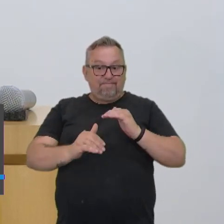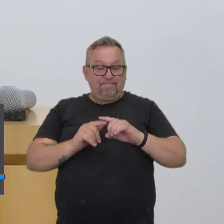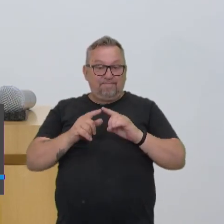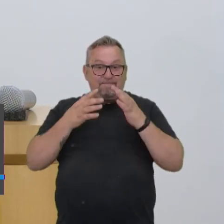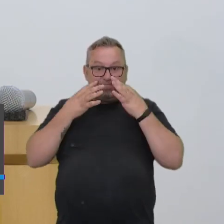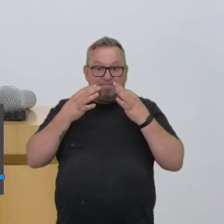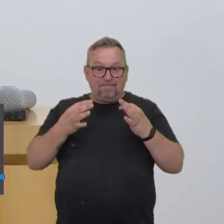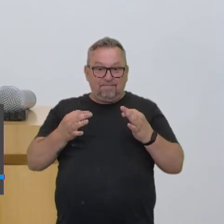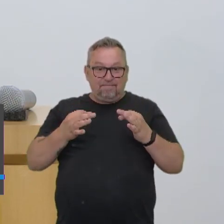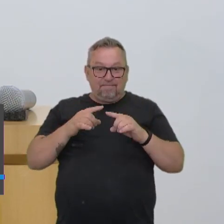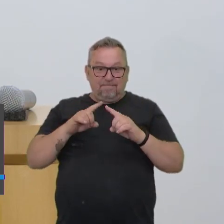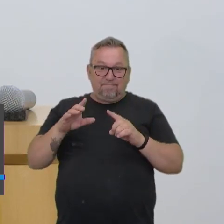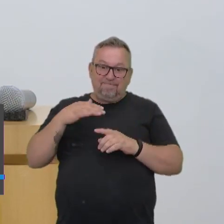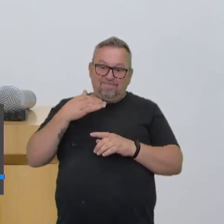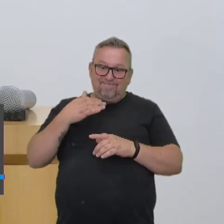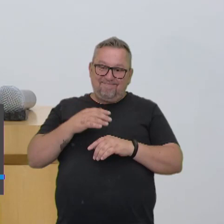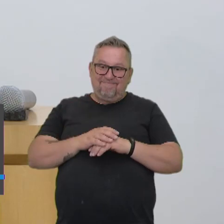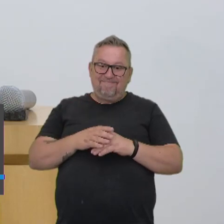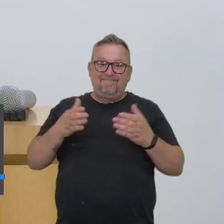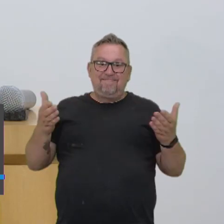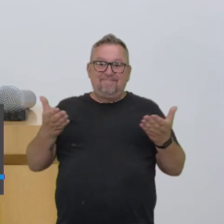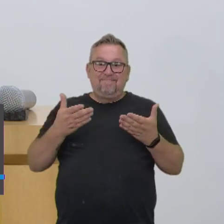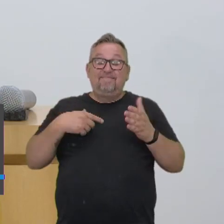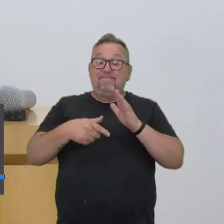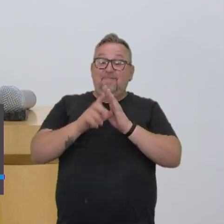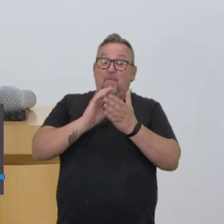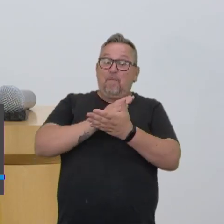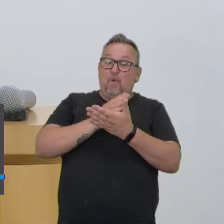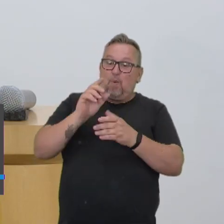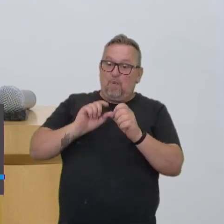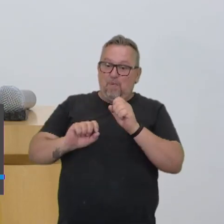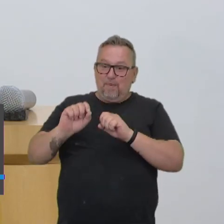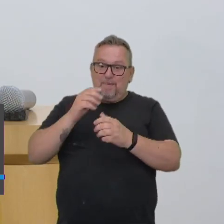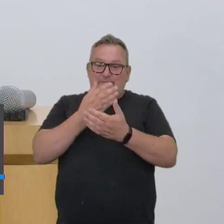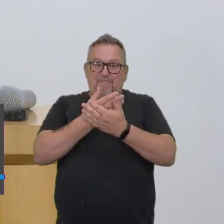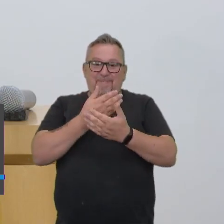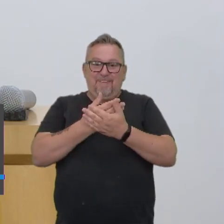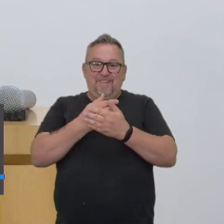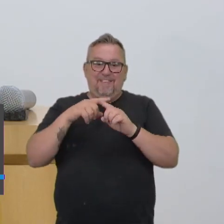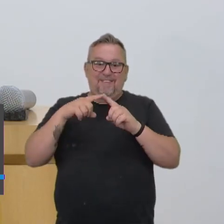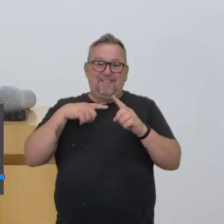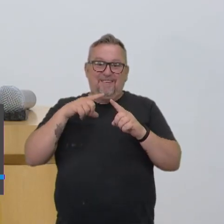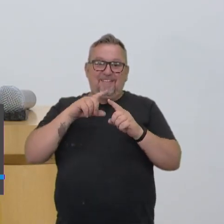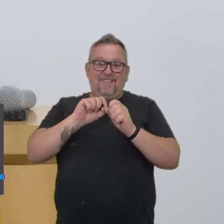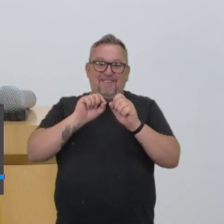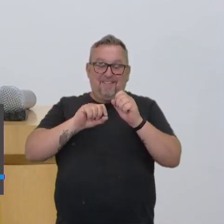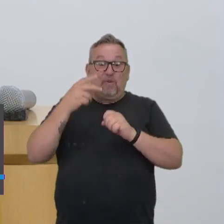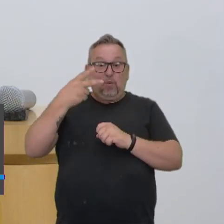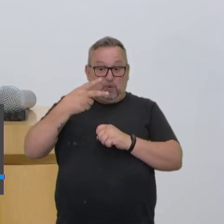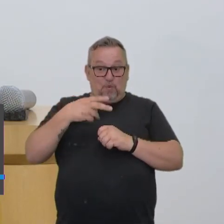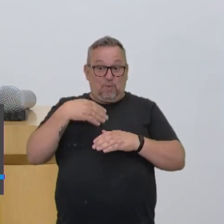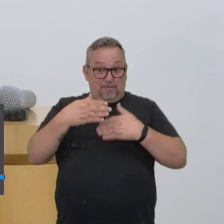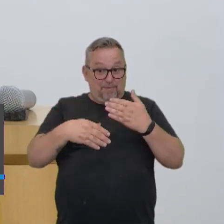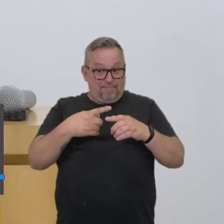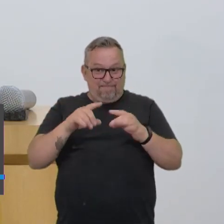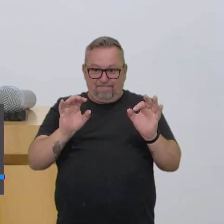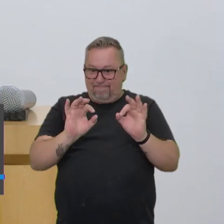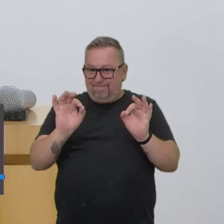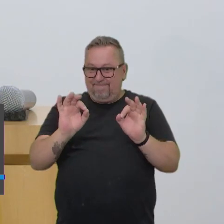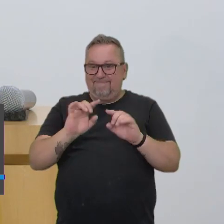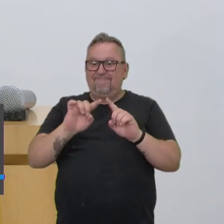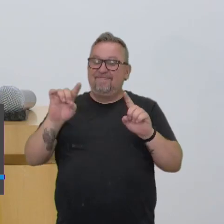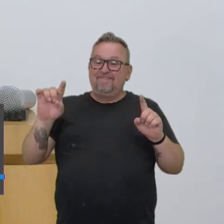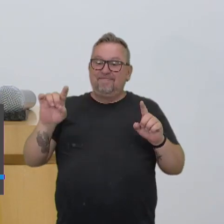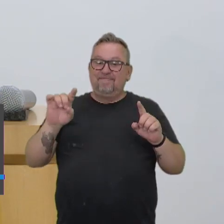observatório da veracidade. E antes da gente começar... essa aula, a gente está gravando, né, 2 seguidas, né, não é segredo para ninguém que essa aula é